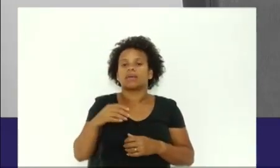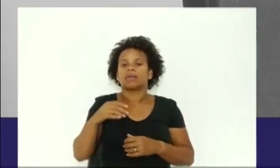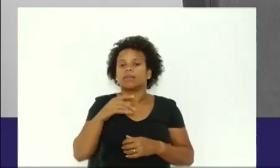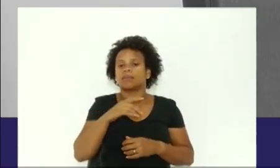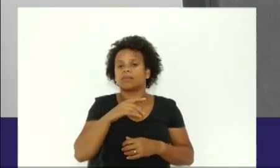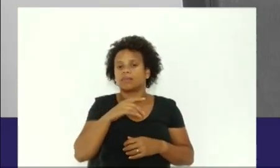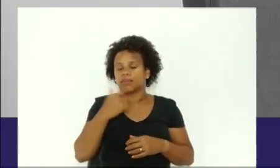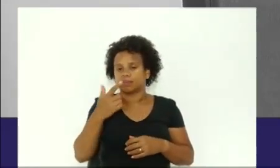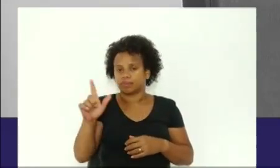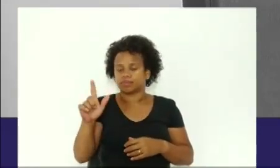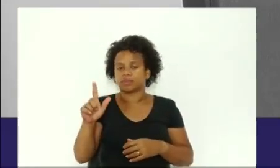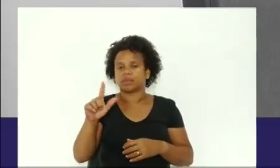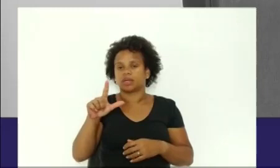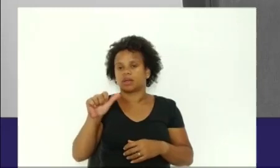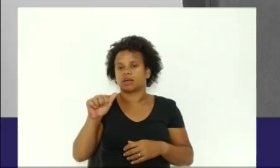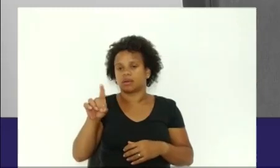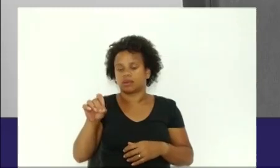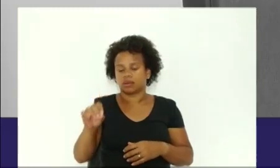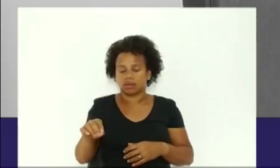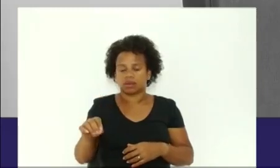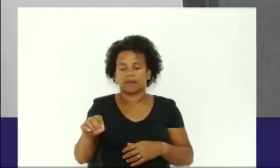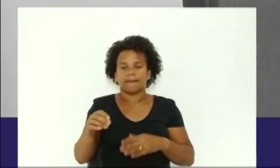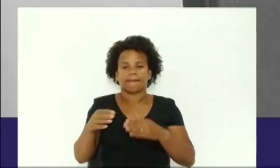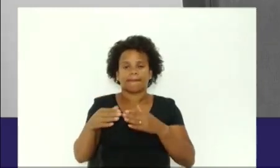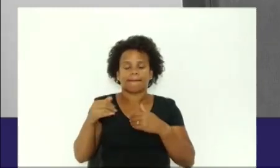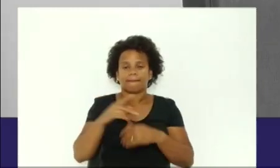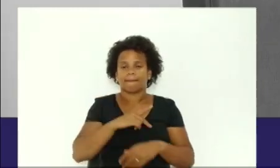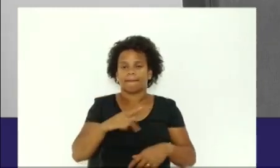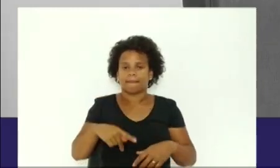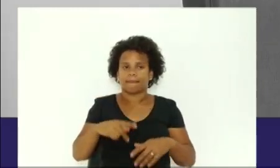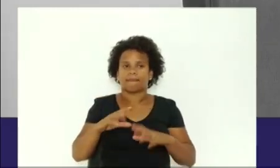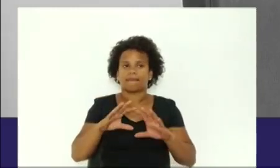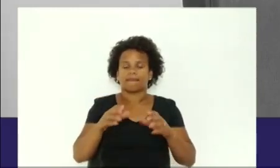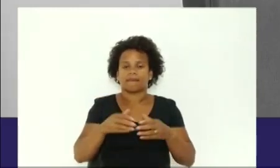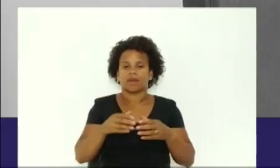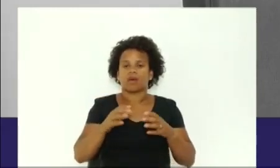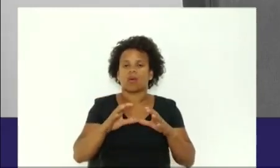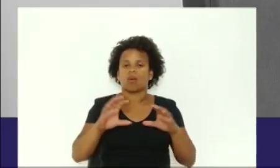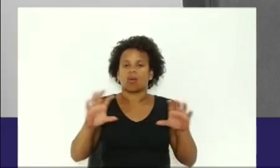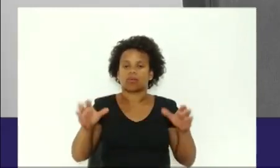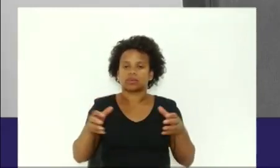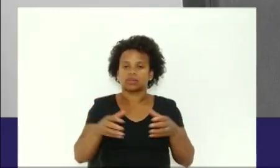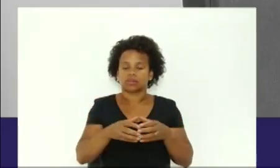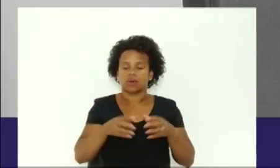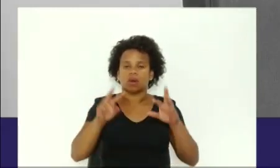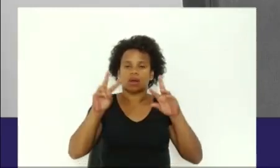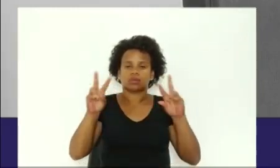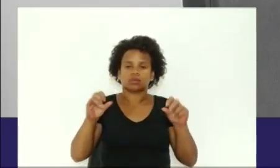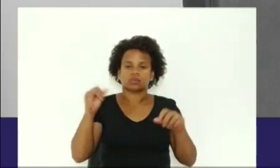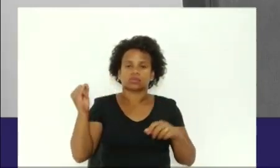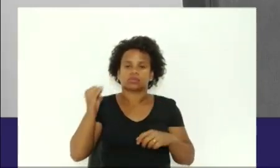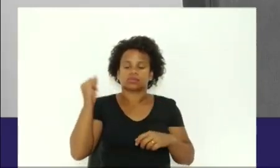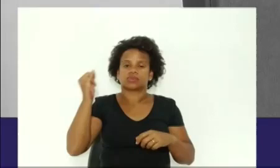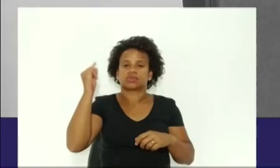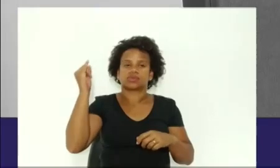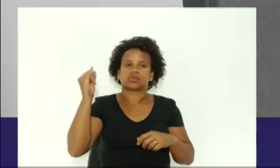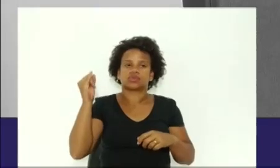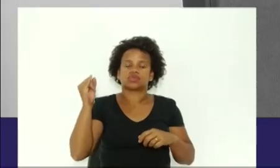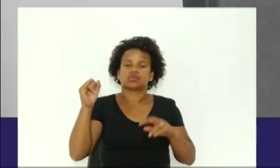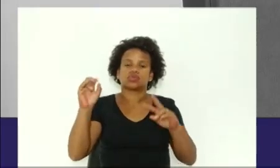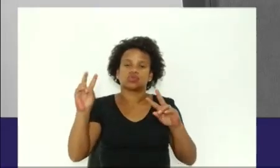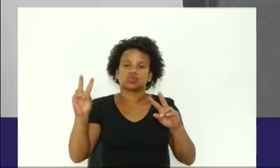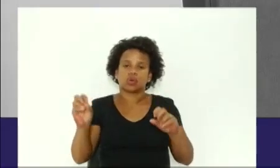Municipal, solicita-se que seja constituída uma comissão de assuntos relevantes com a finalidade de tratar